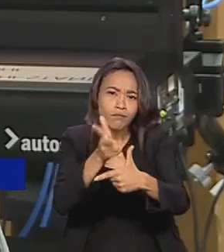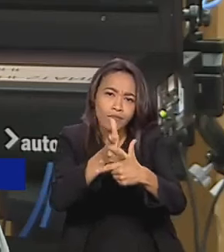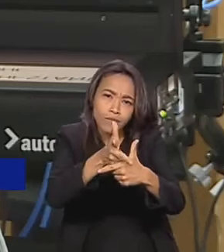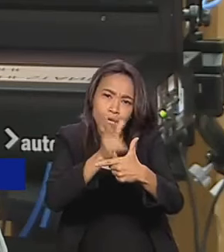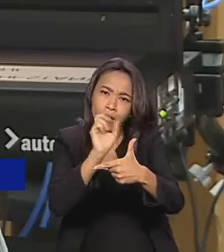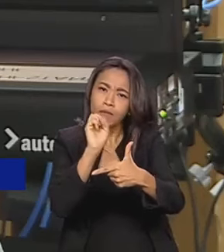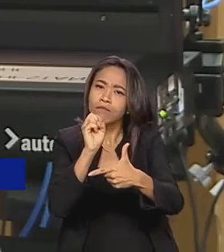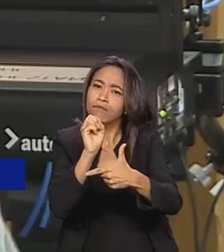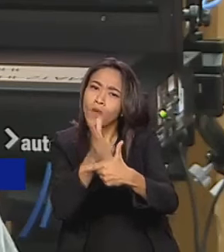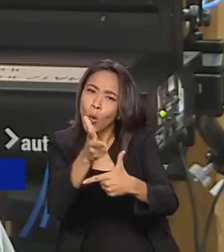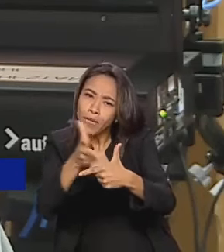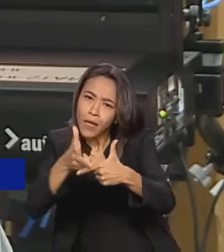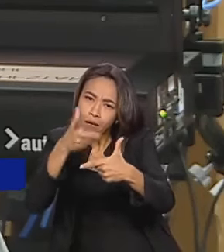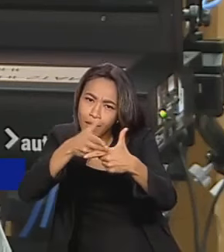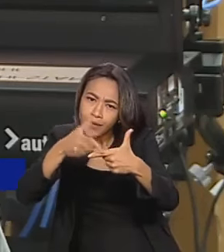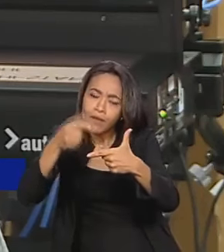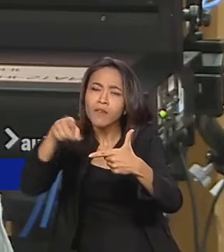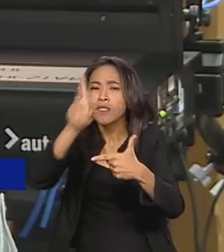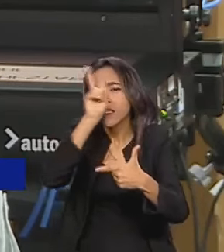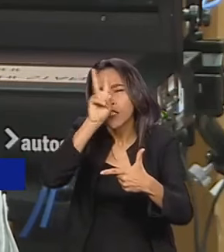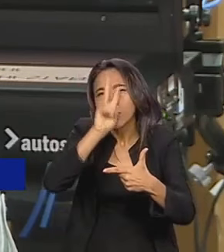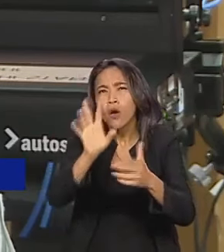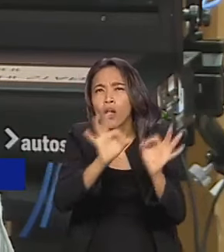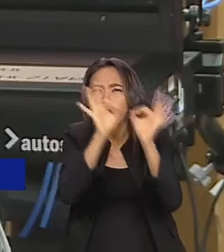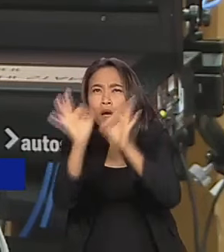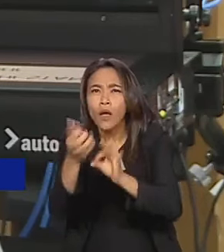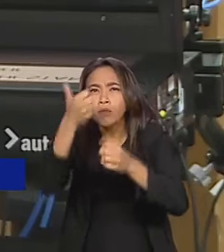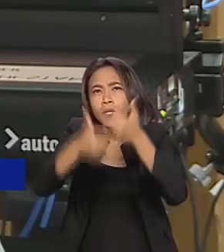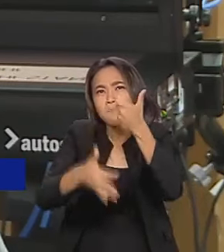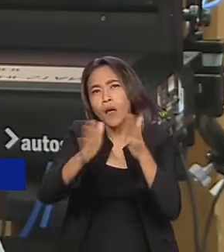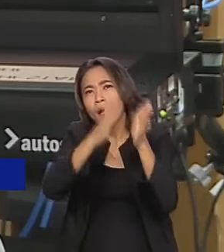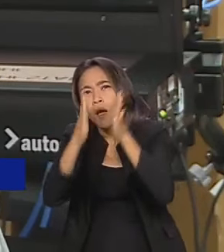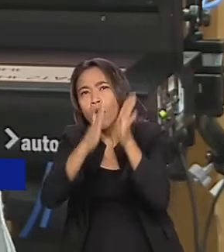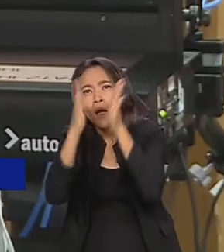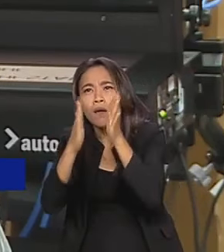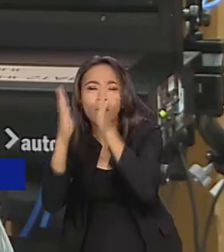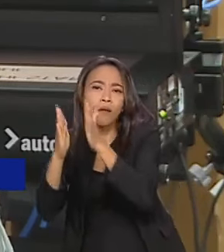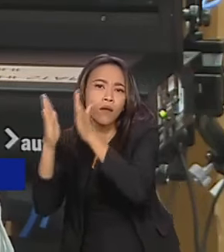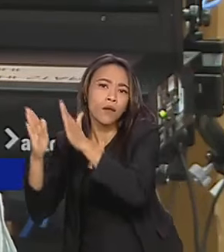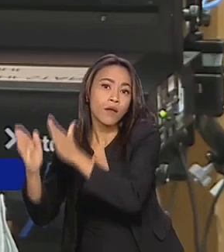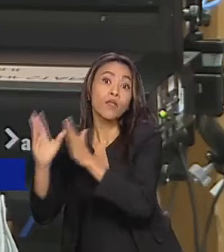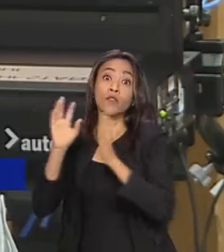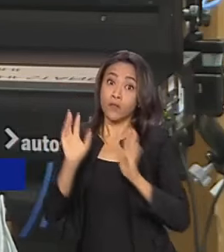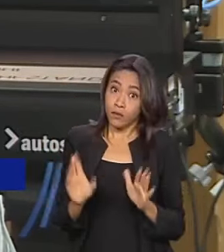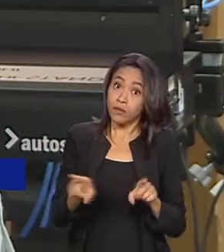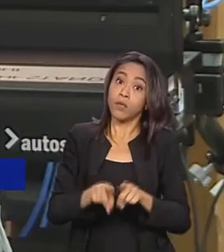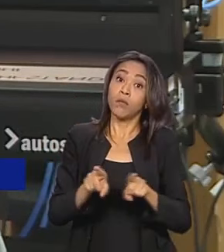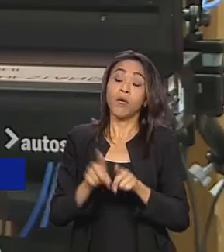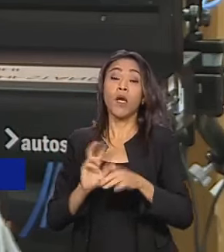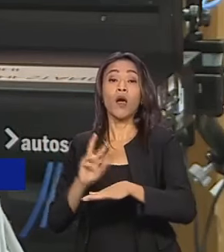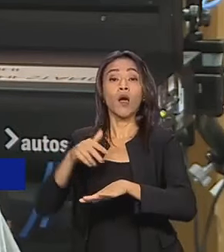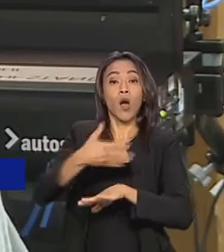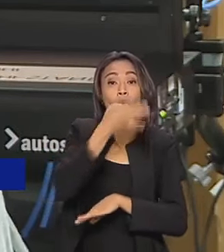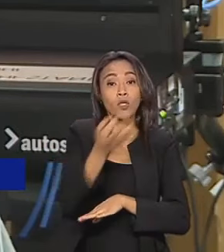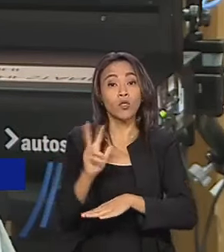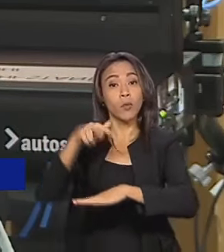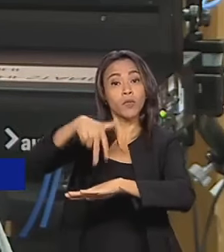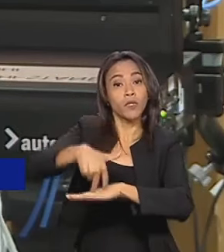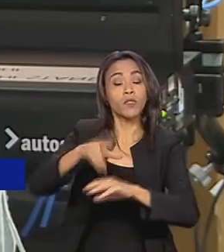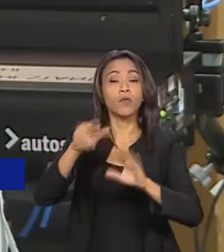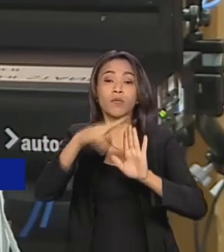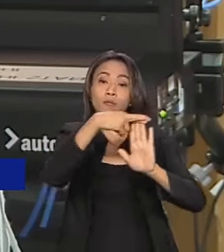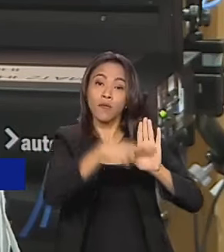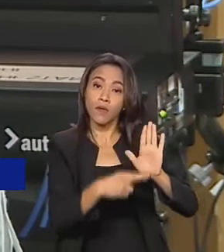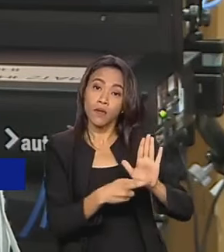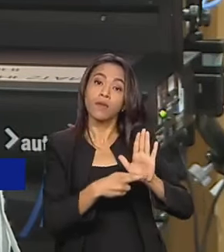é para vocês conhecerem as histórias depoimentos e o posicionamento também das autoridades sobre o assunto sobre regulamentação na